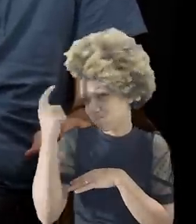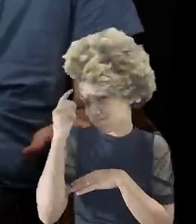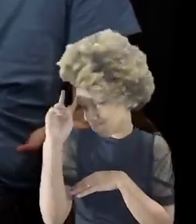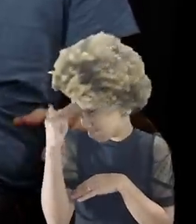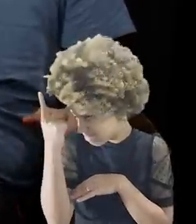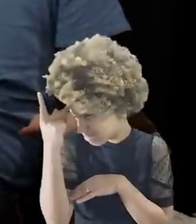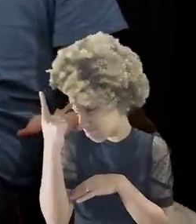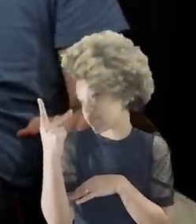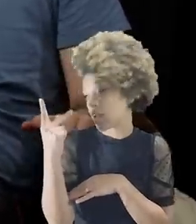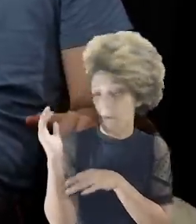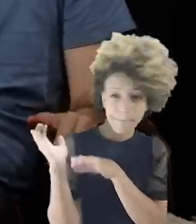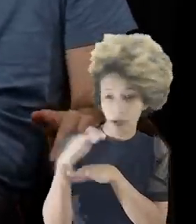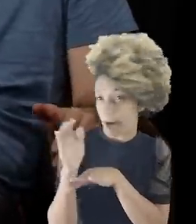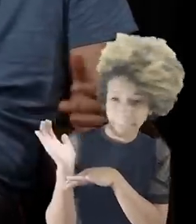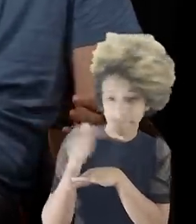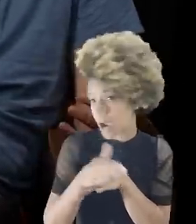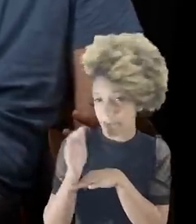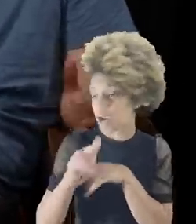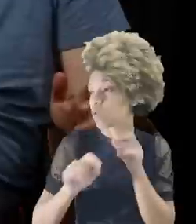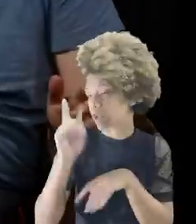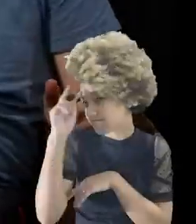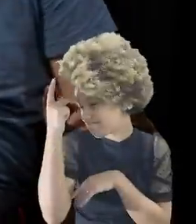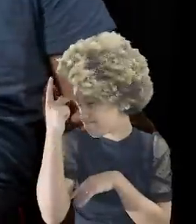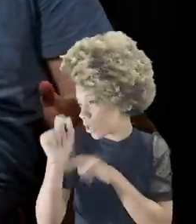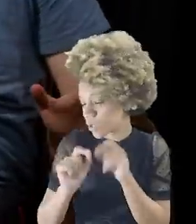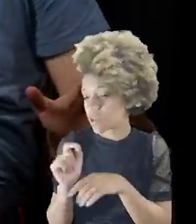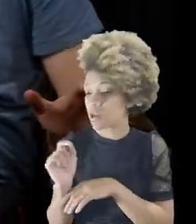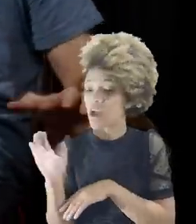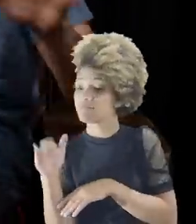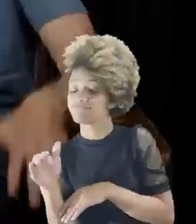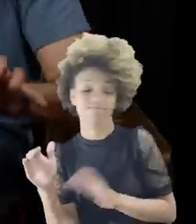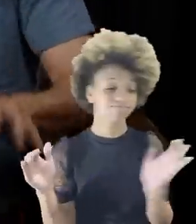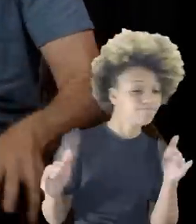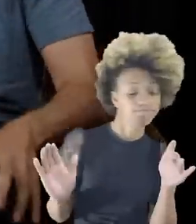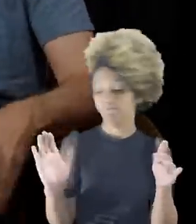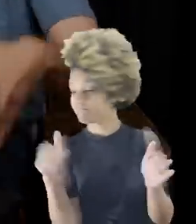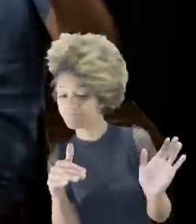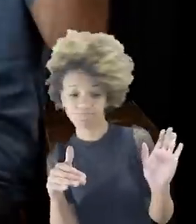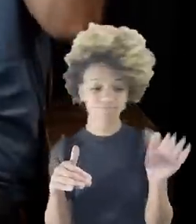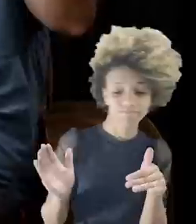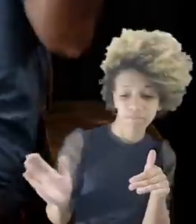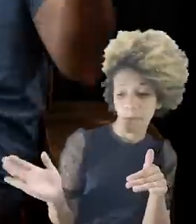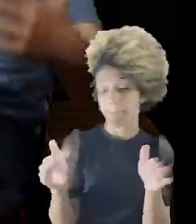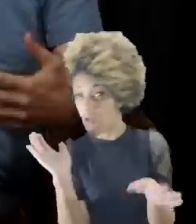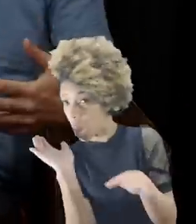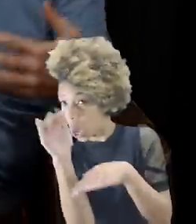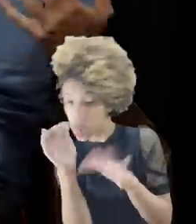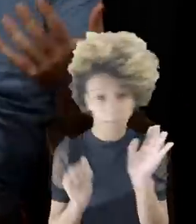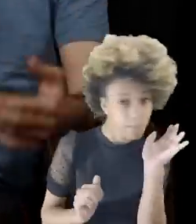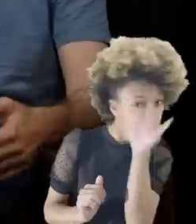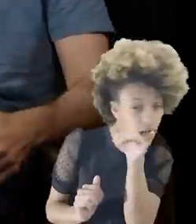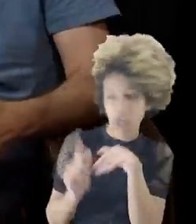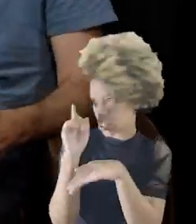automatizem ao máximo os seus movimentos o que que é isso é o tomate de barca a mão direita de vaca a mão esquerda é a bandeja com a mão esquerda